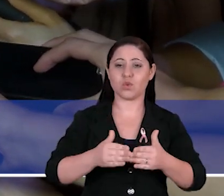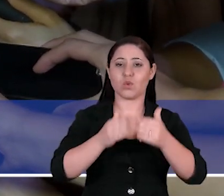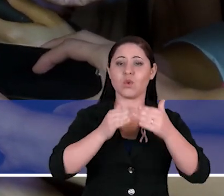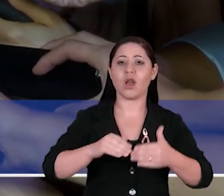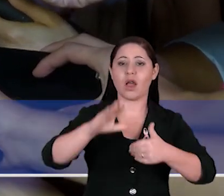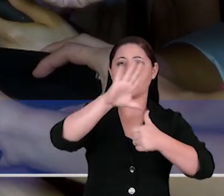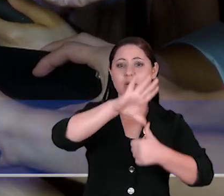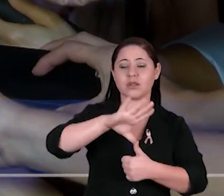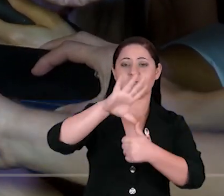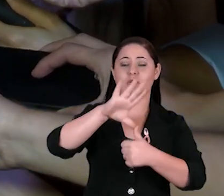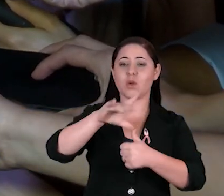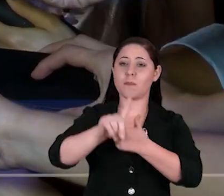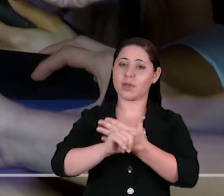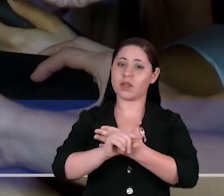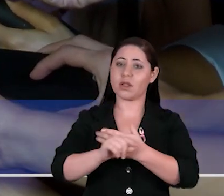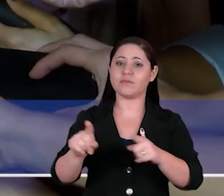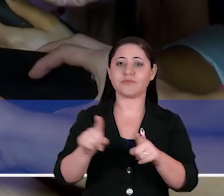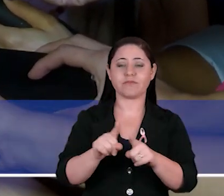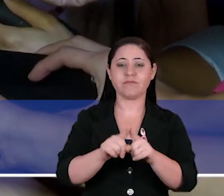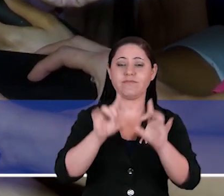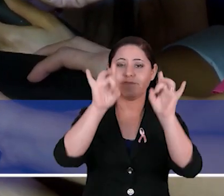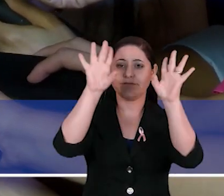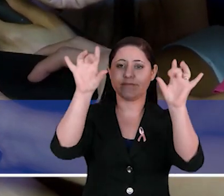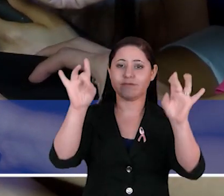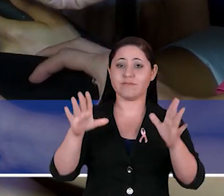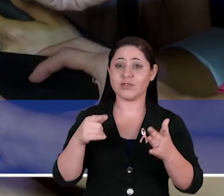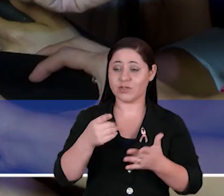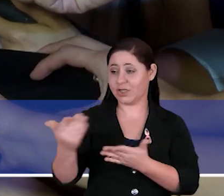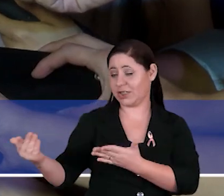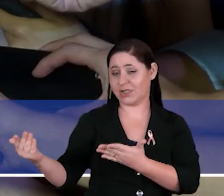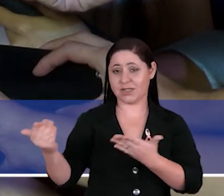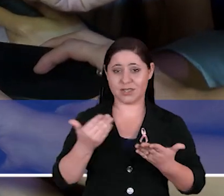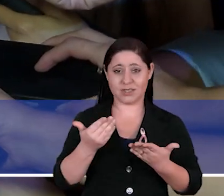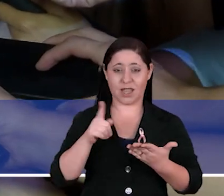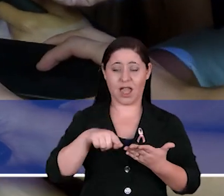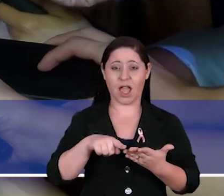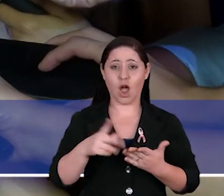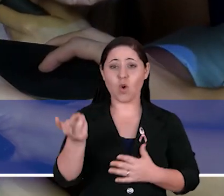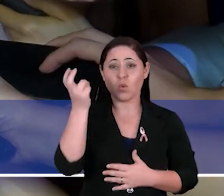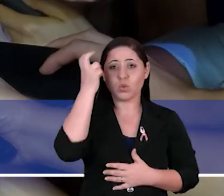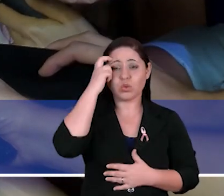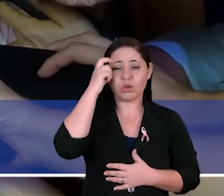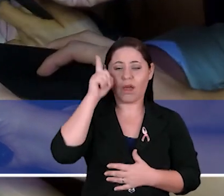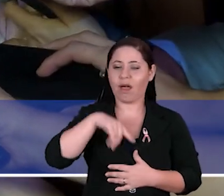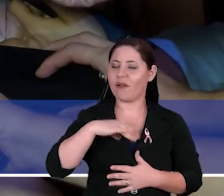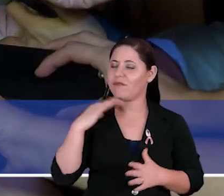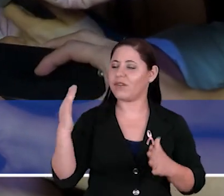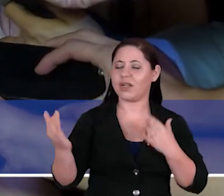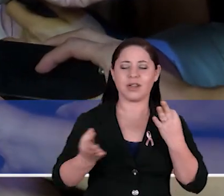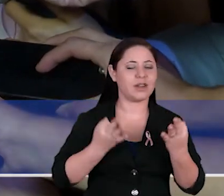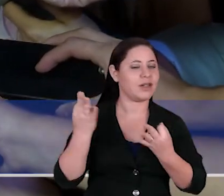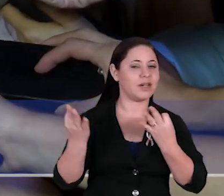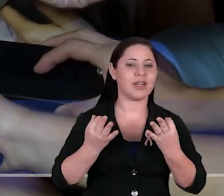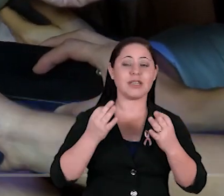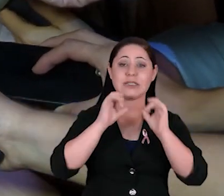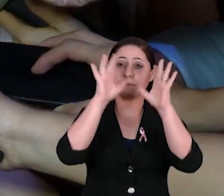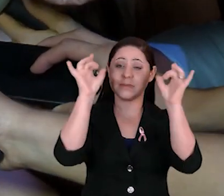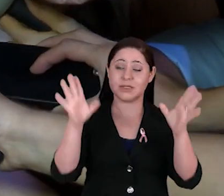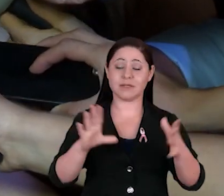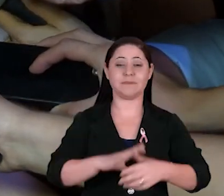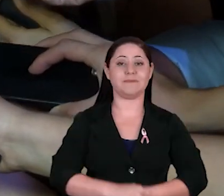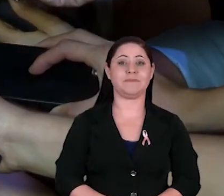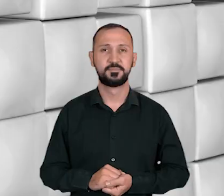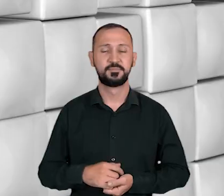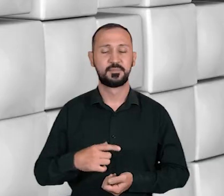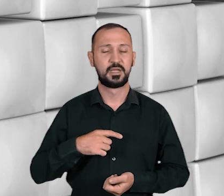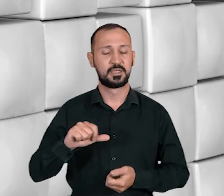que é o Festival América do Sul Pantanal, e em especial você trazer essa questão cultural. Acho que isso é fantástico, é